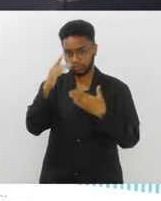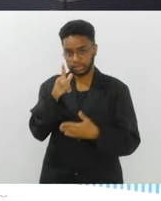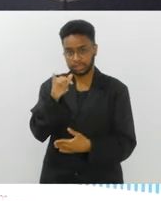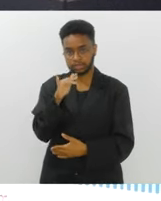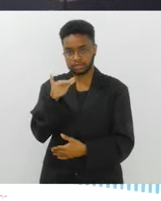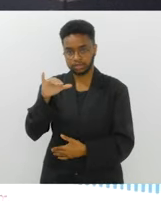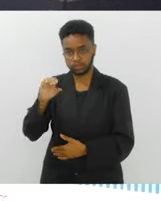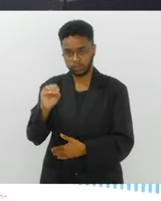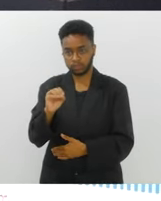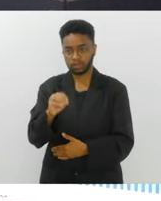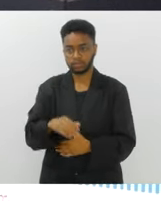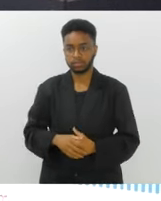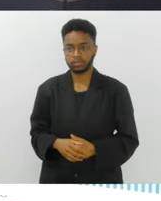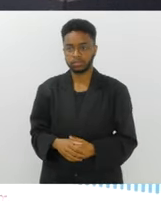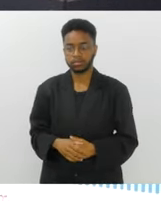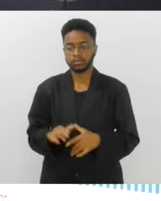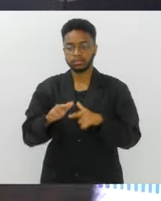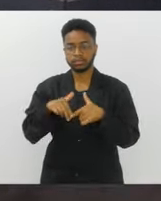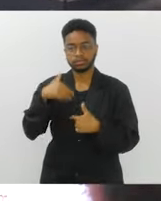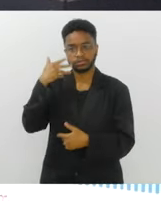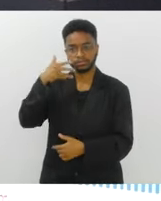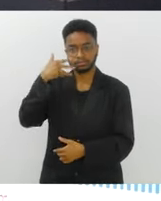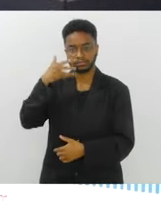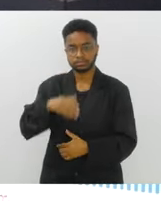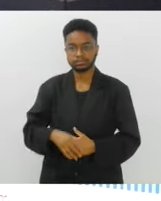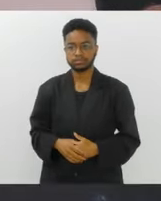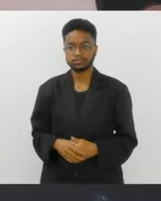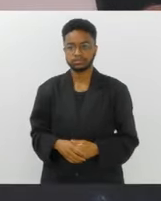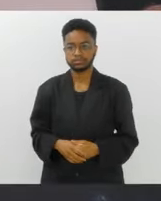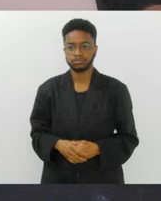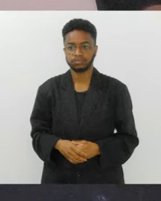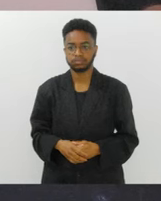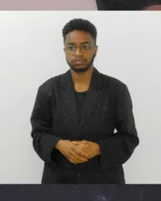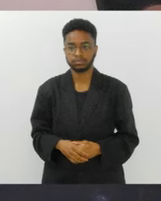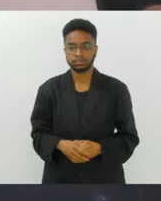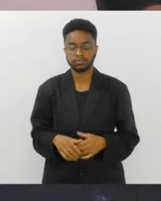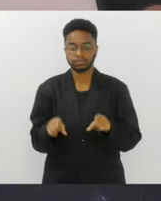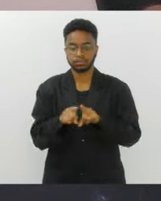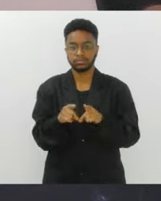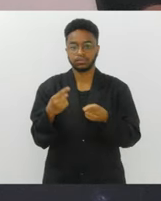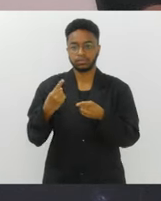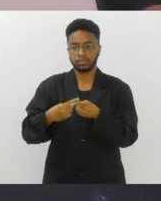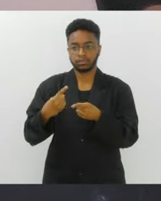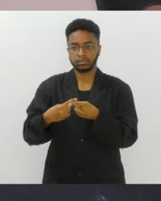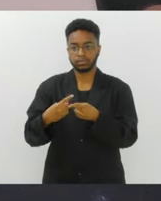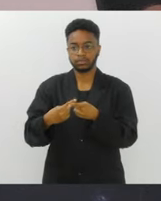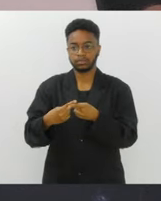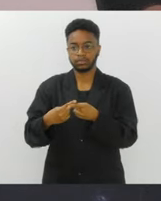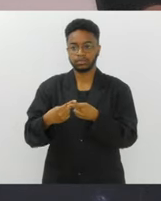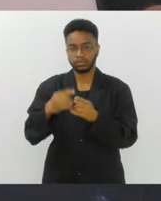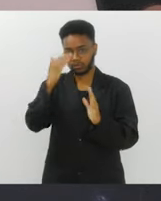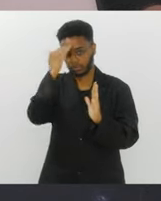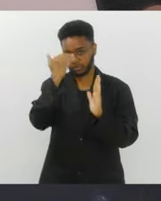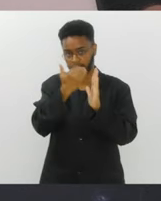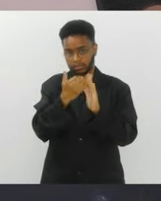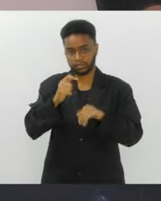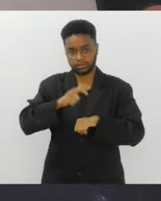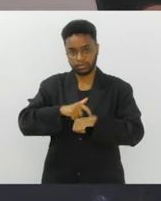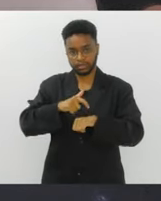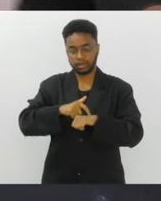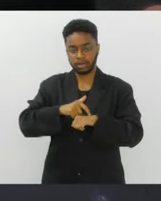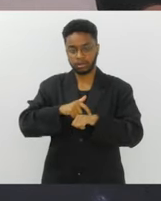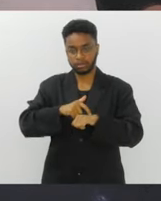Licínio, a sua fala, e porque o senhor também ficou no tempo